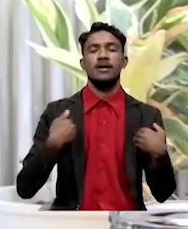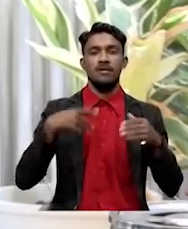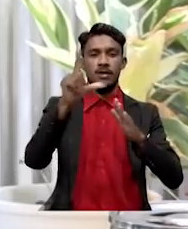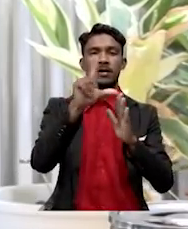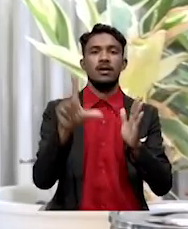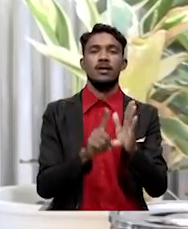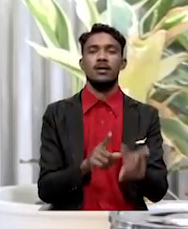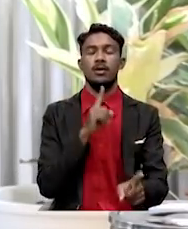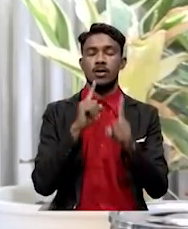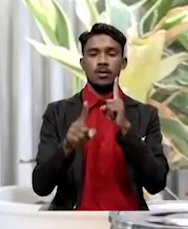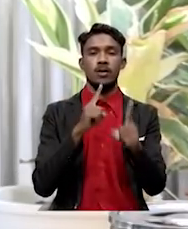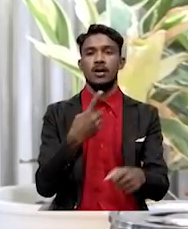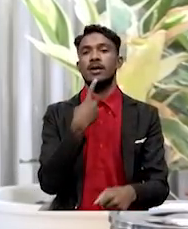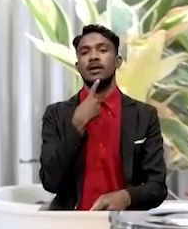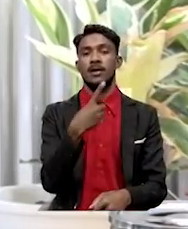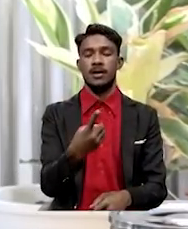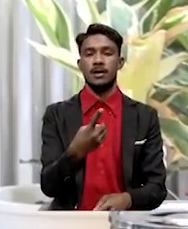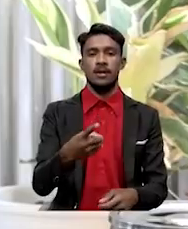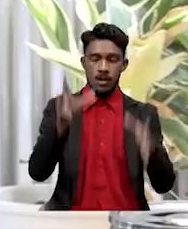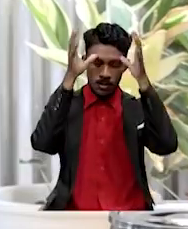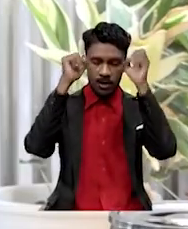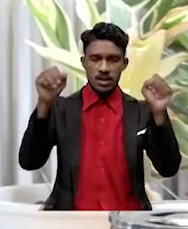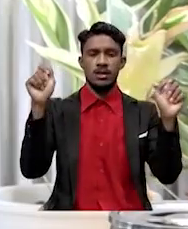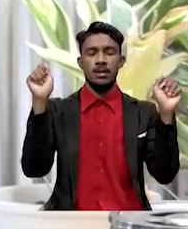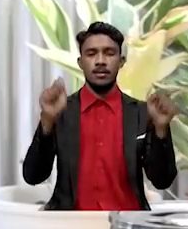teria, presidente bele dissolve o parlamento,